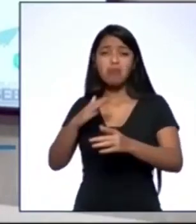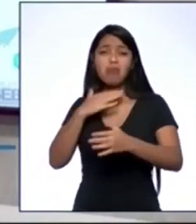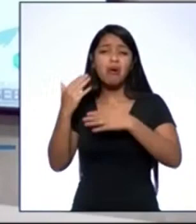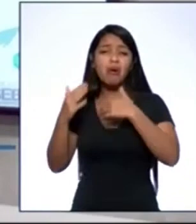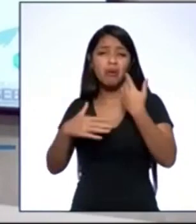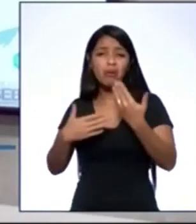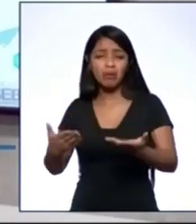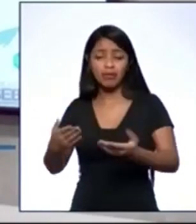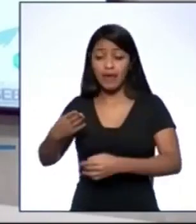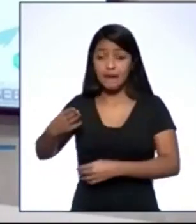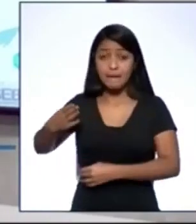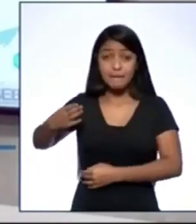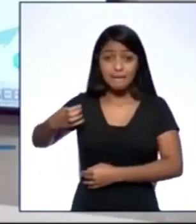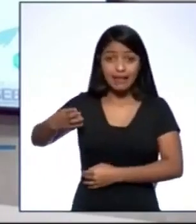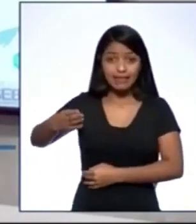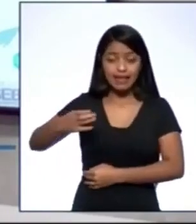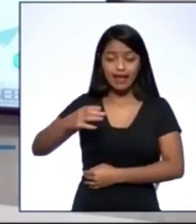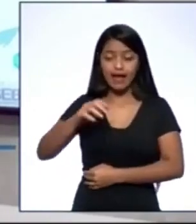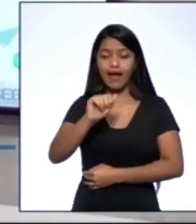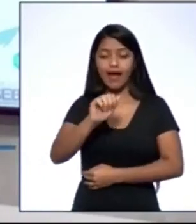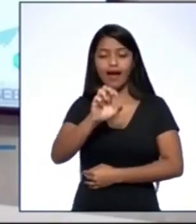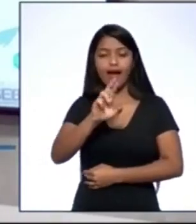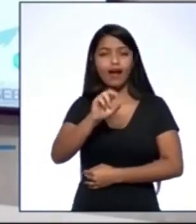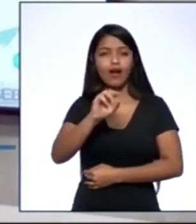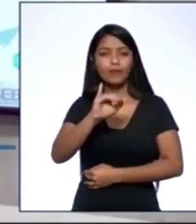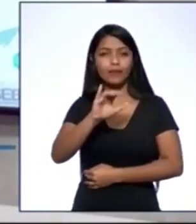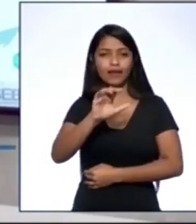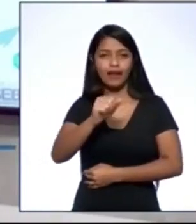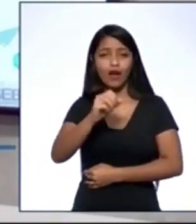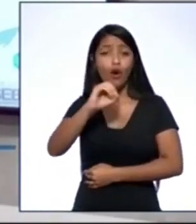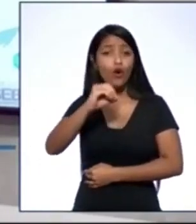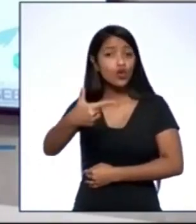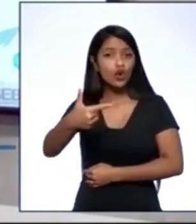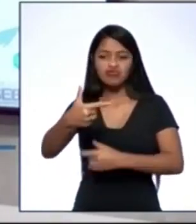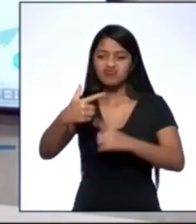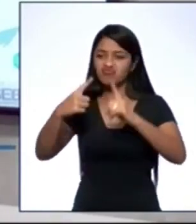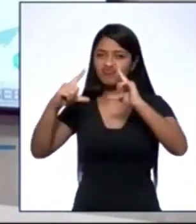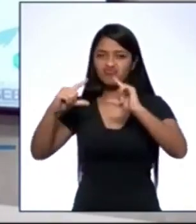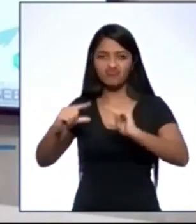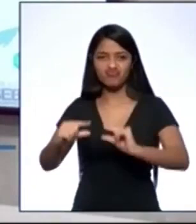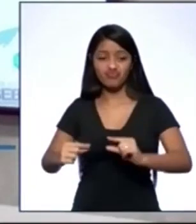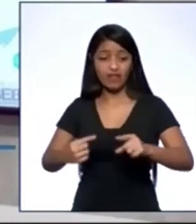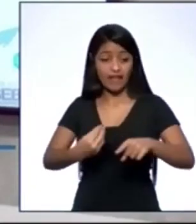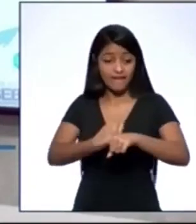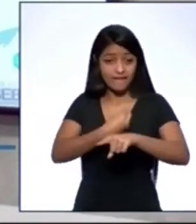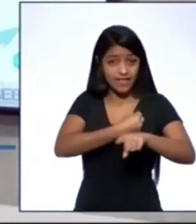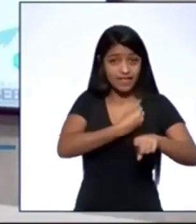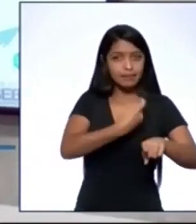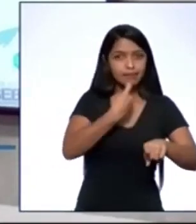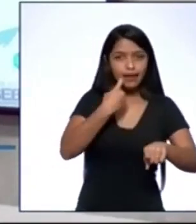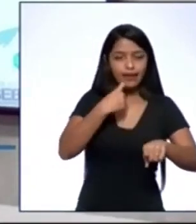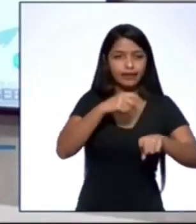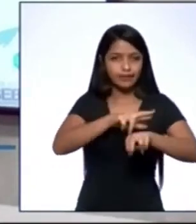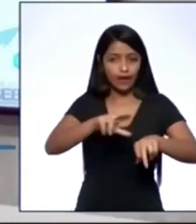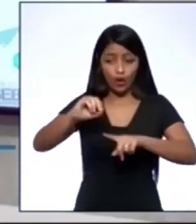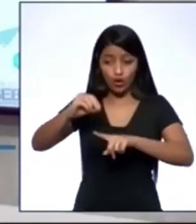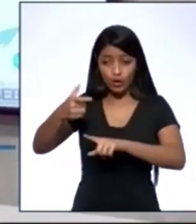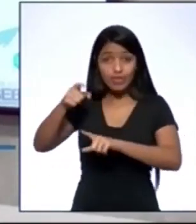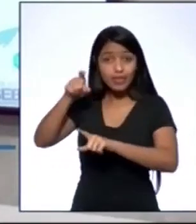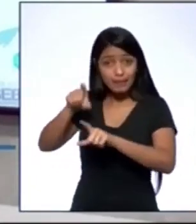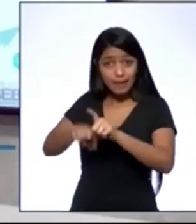o oxigênio da água. A vida que depende do oxigênio morre. Vêm as bactérias